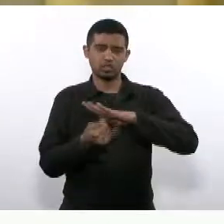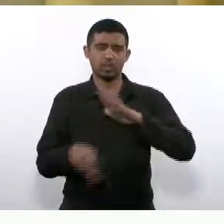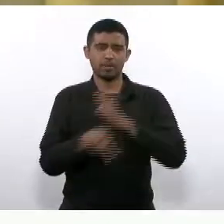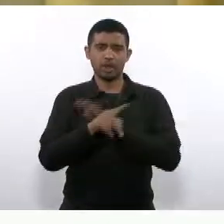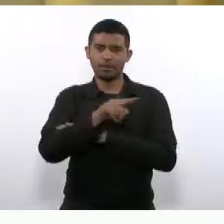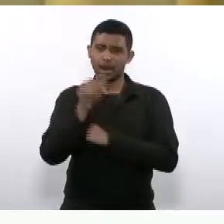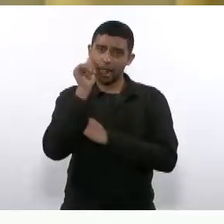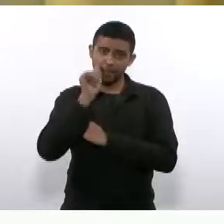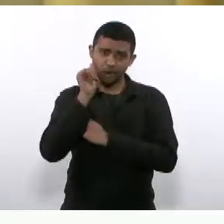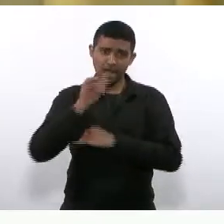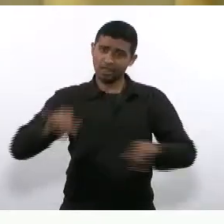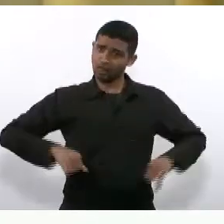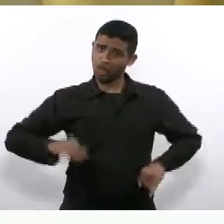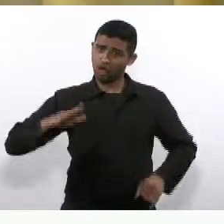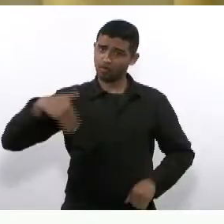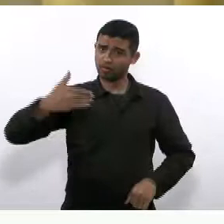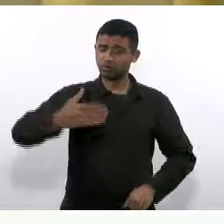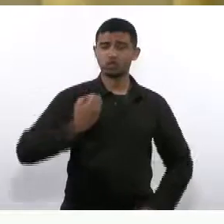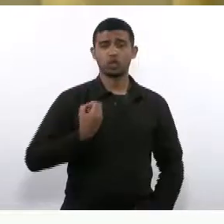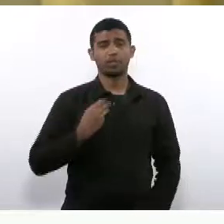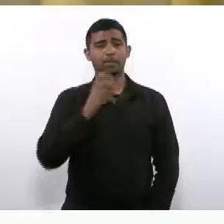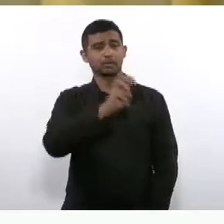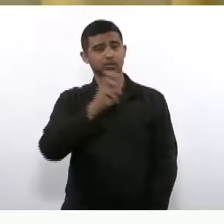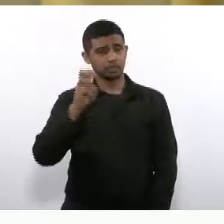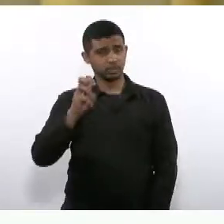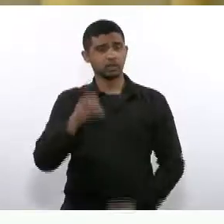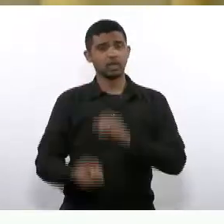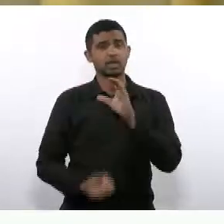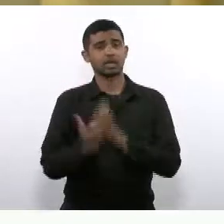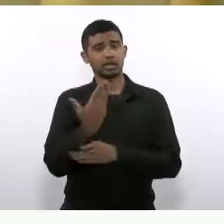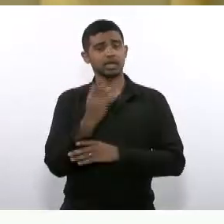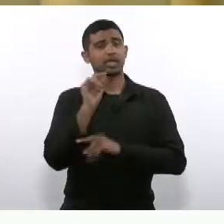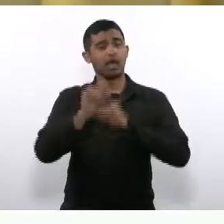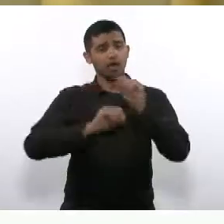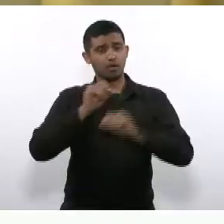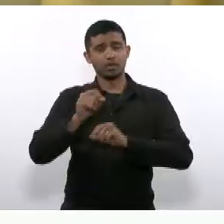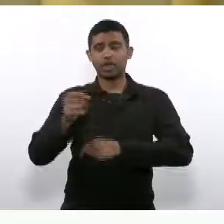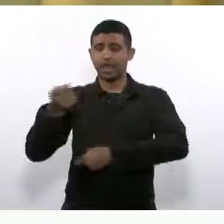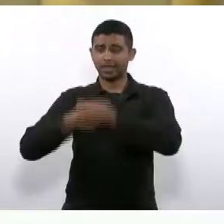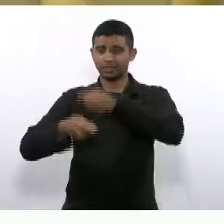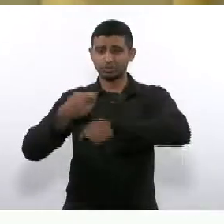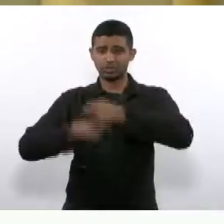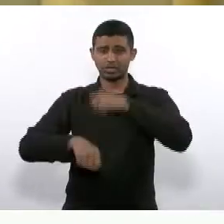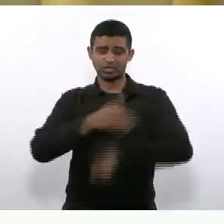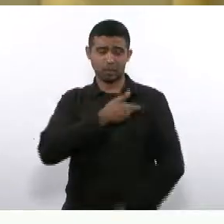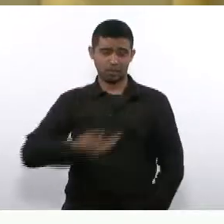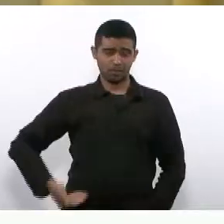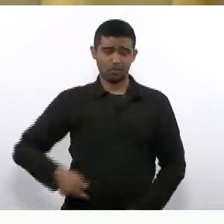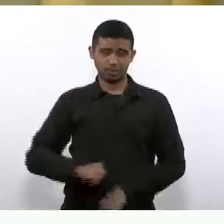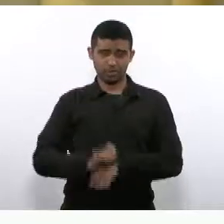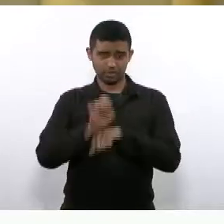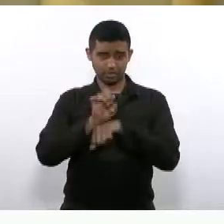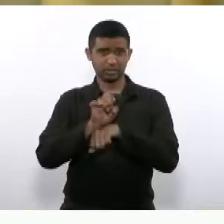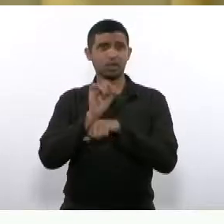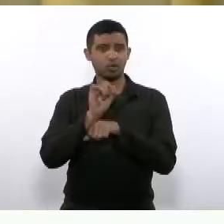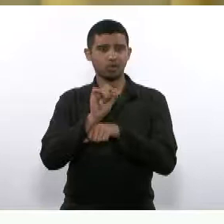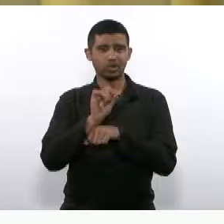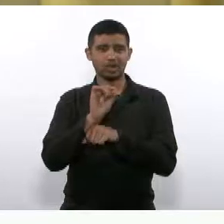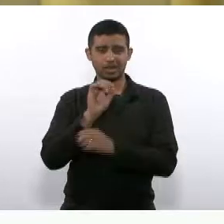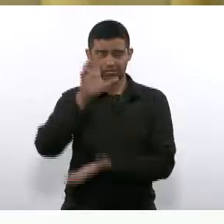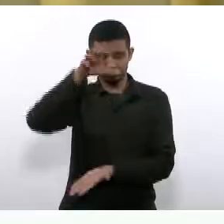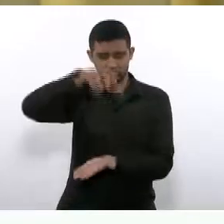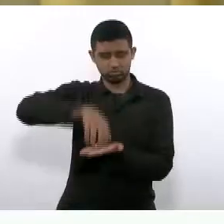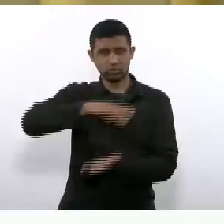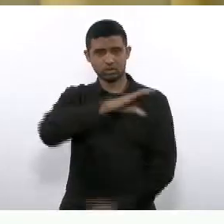pelas mulheres. 55. Criar, no âmbito da administração pública estadual, uma